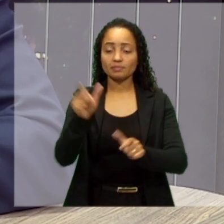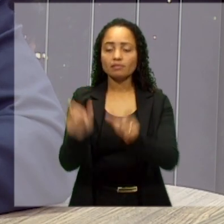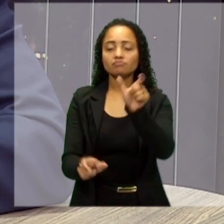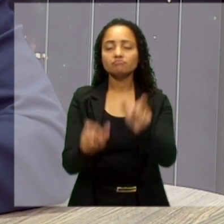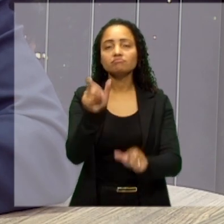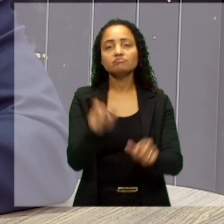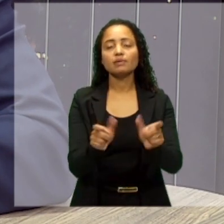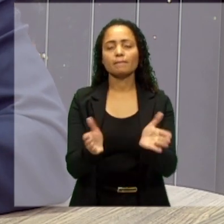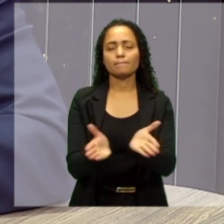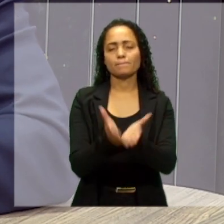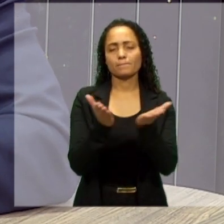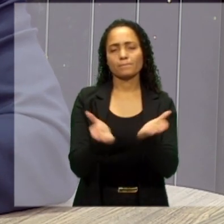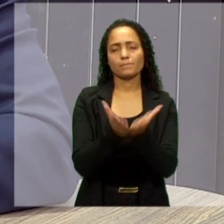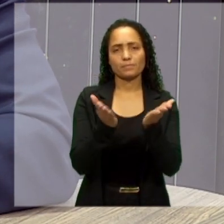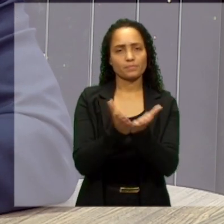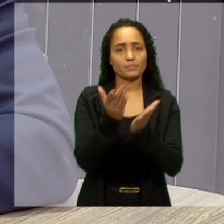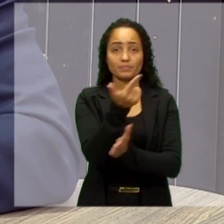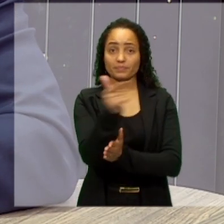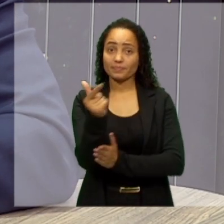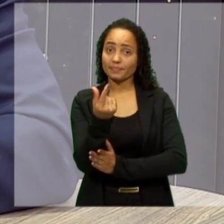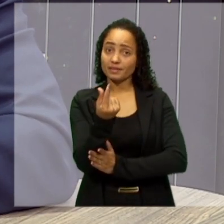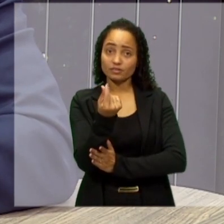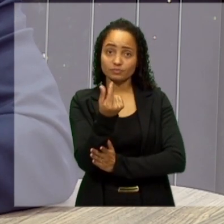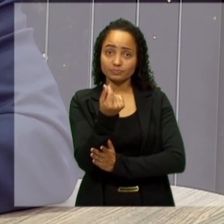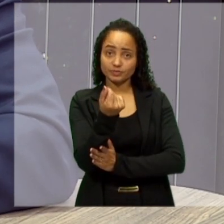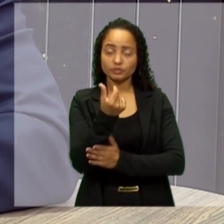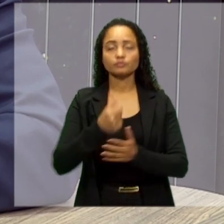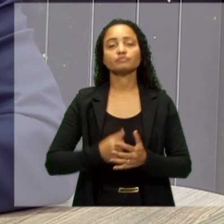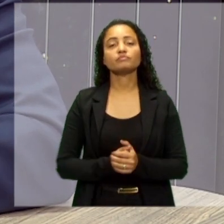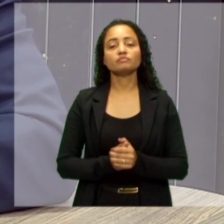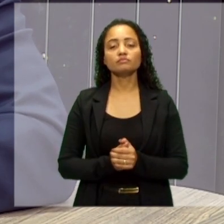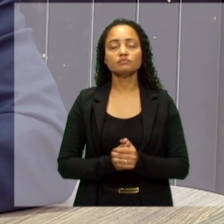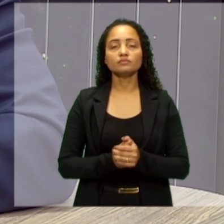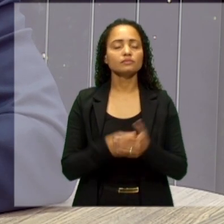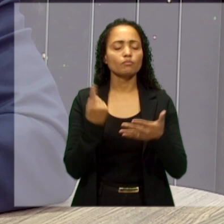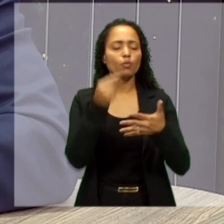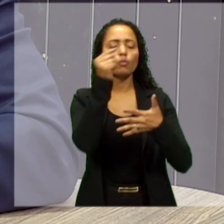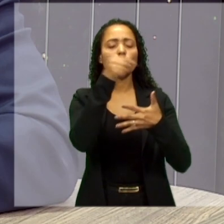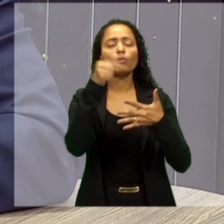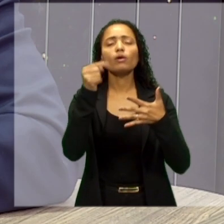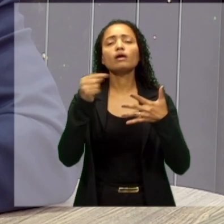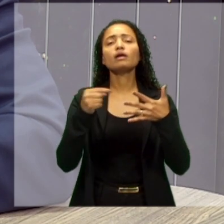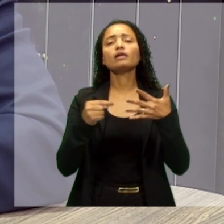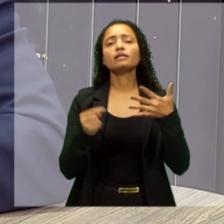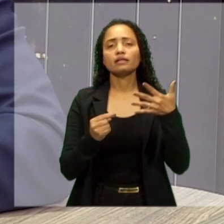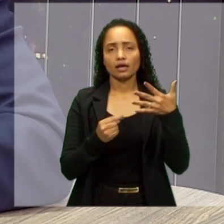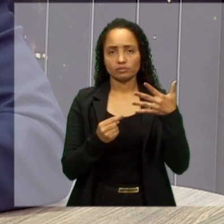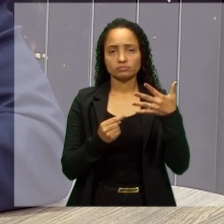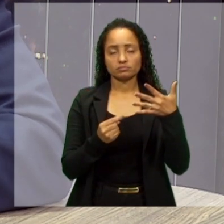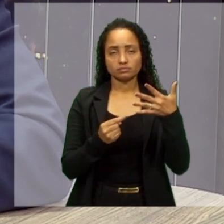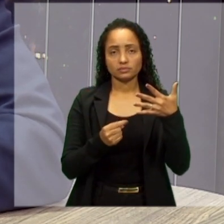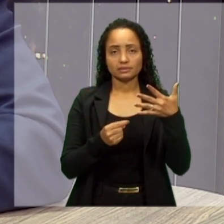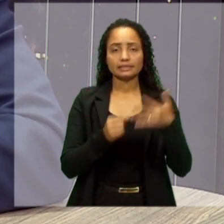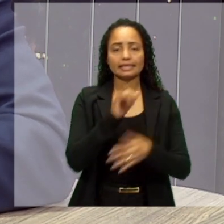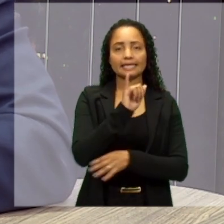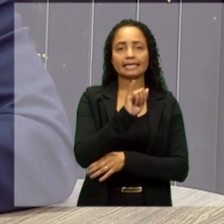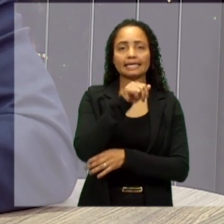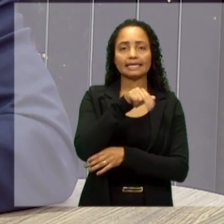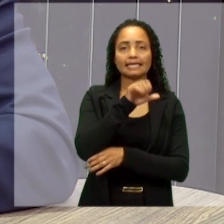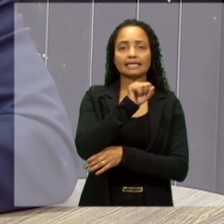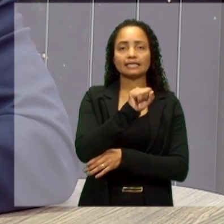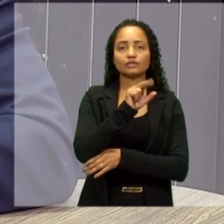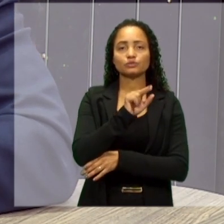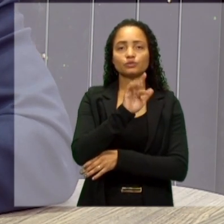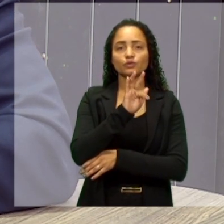que não tenha recursos. O critério de fixação, qual é o que se considera hipossuficiente, o que se considera